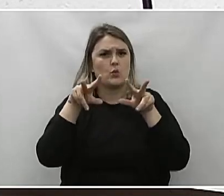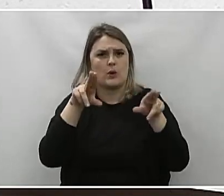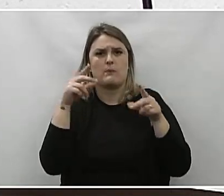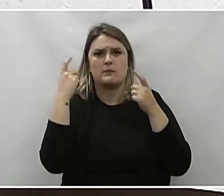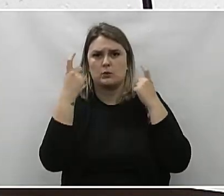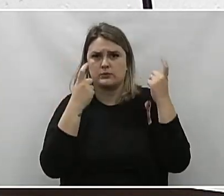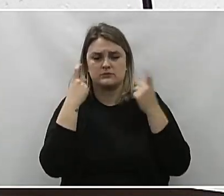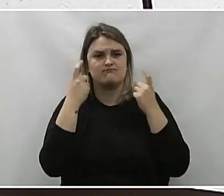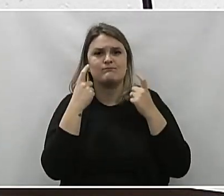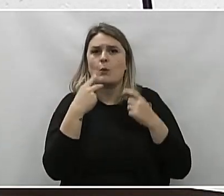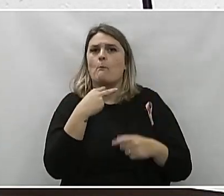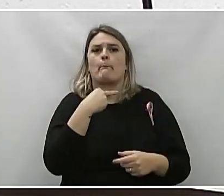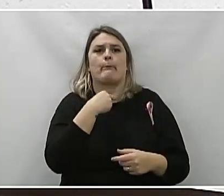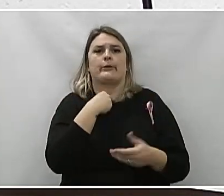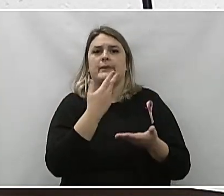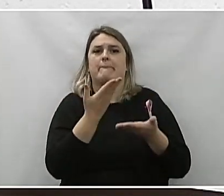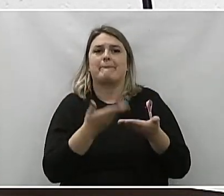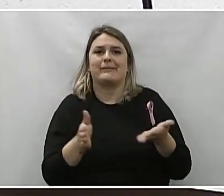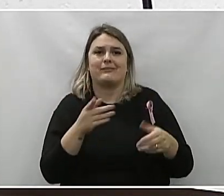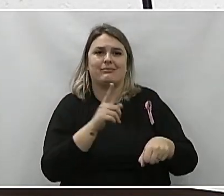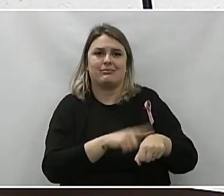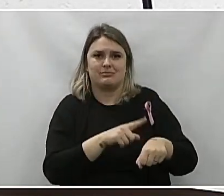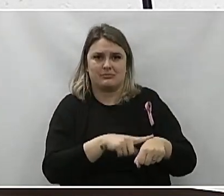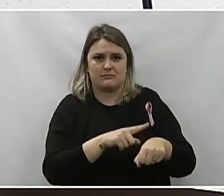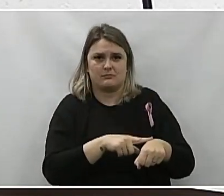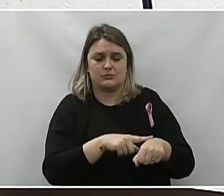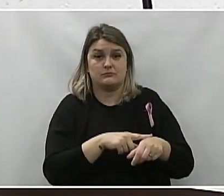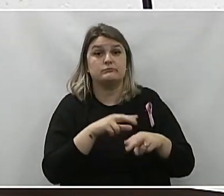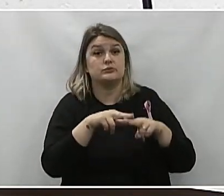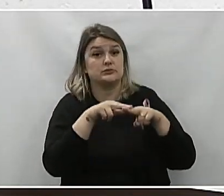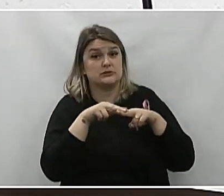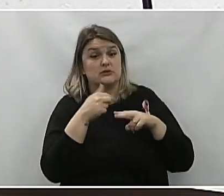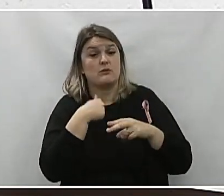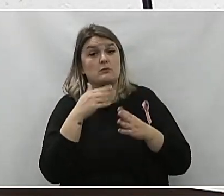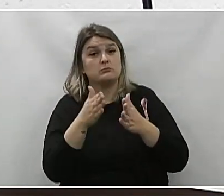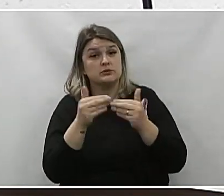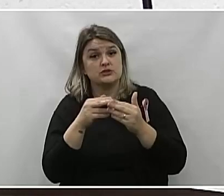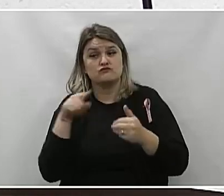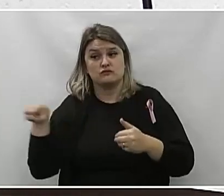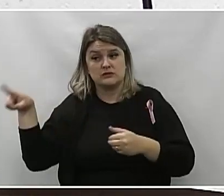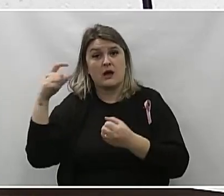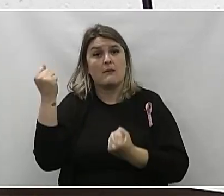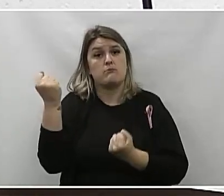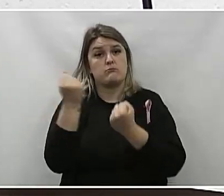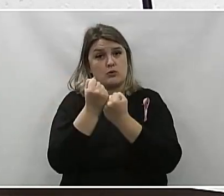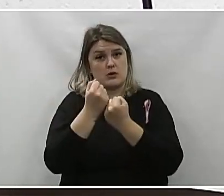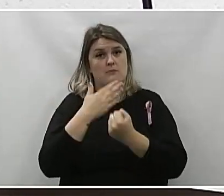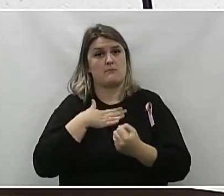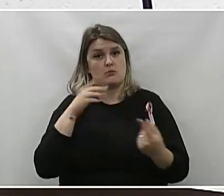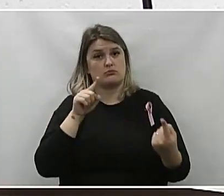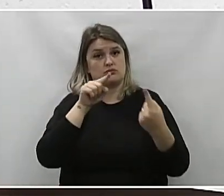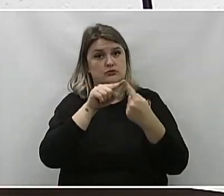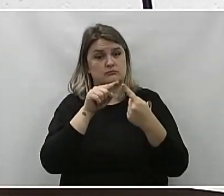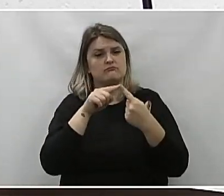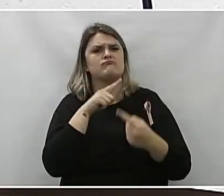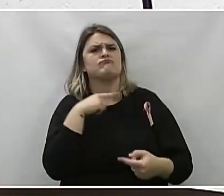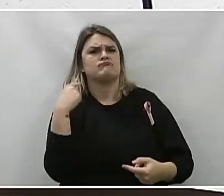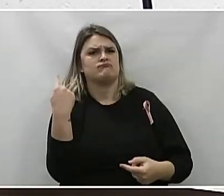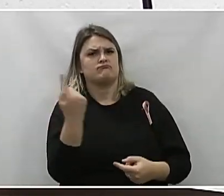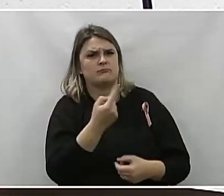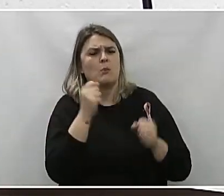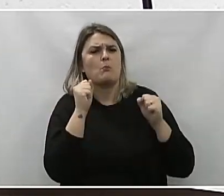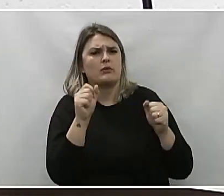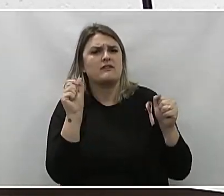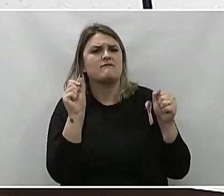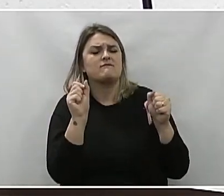Não podemos mais perder tempo com isso por isso que eu peço que vocês me ajudem nessa missão que a gente possa